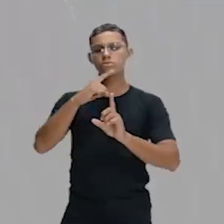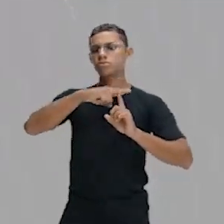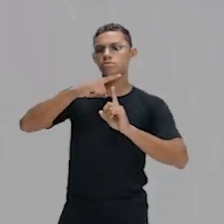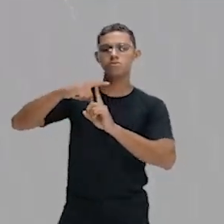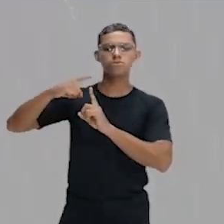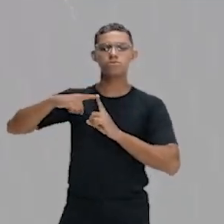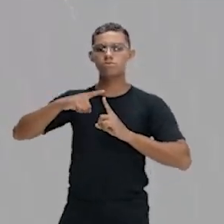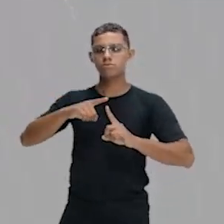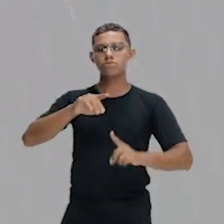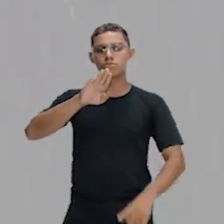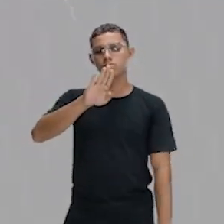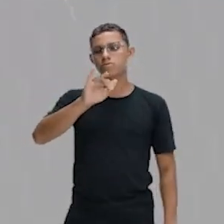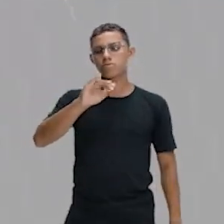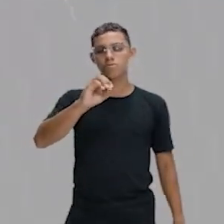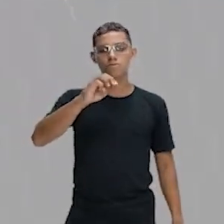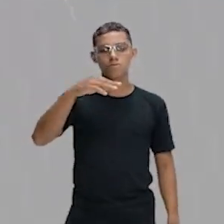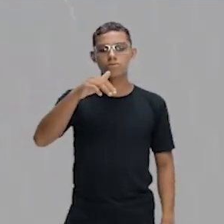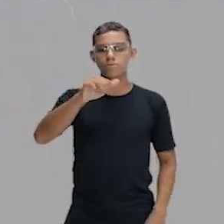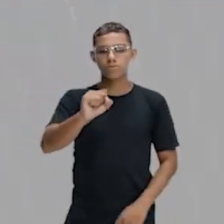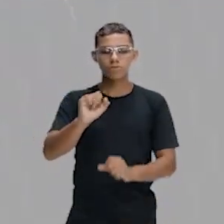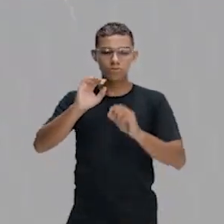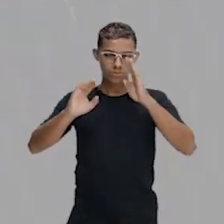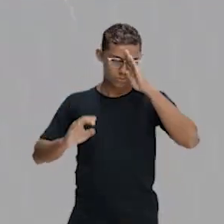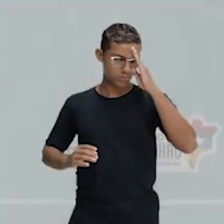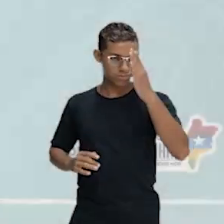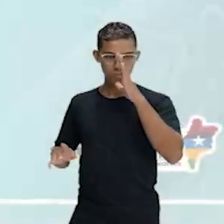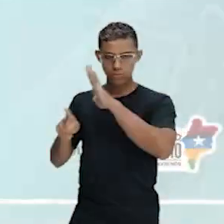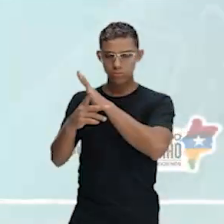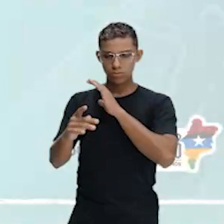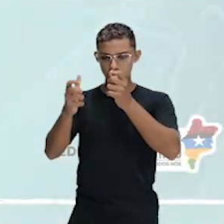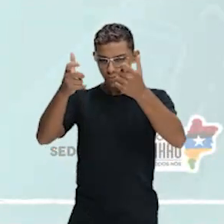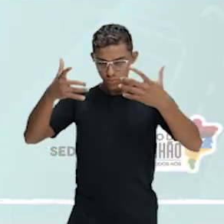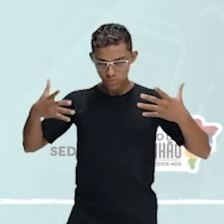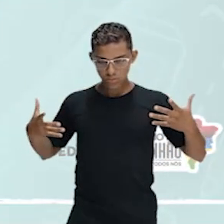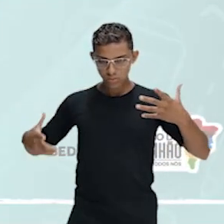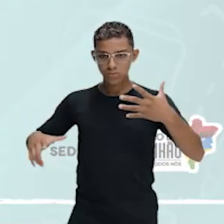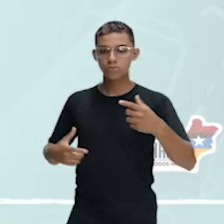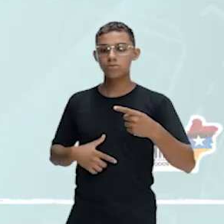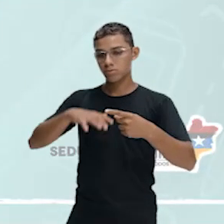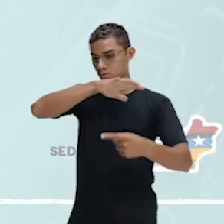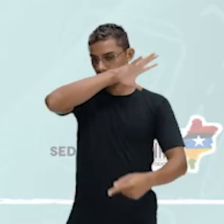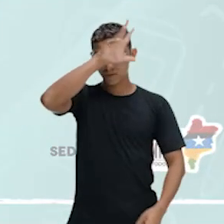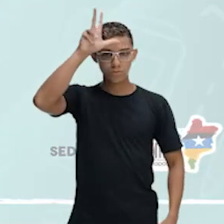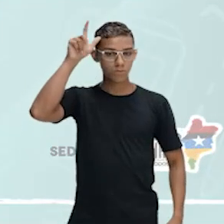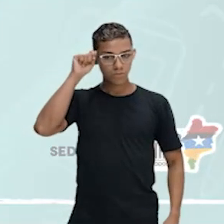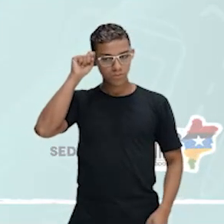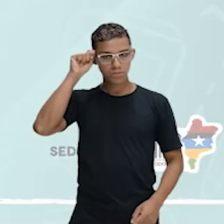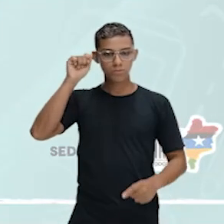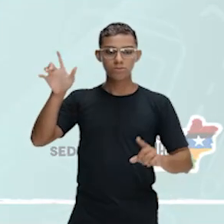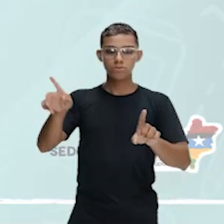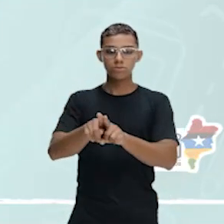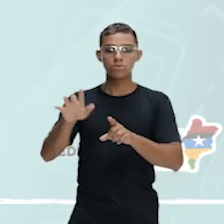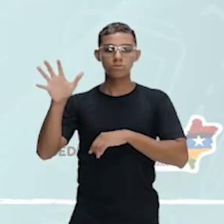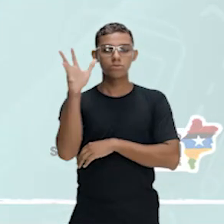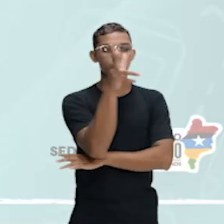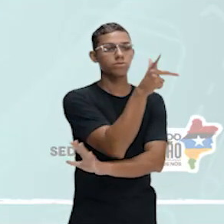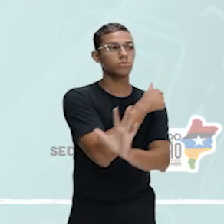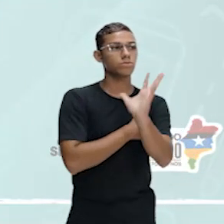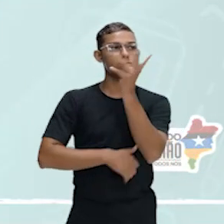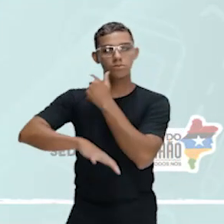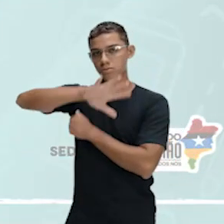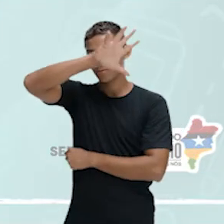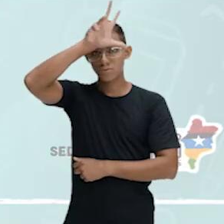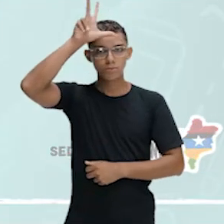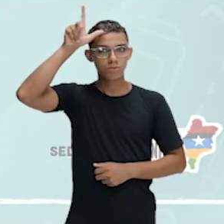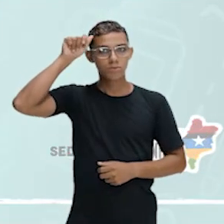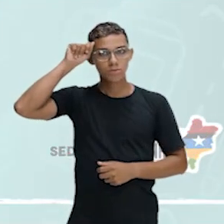de biomas, ok? O primeiro domínio que a gente vai mencionar é sobre o domínio amazônico. A floresta amazônica também é